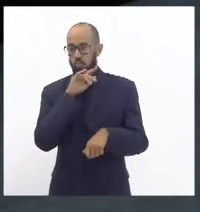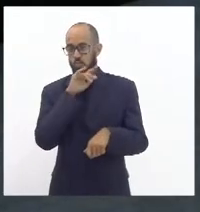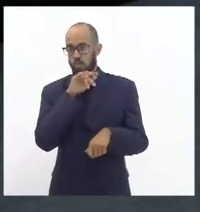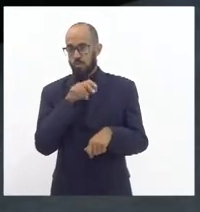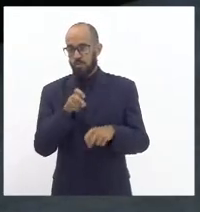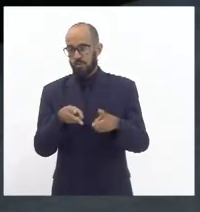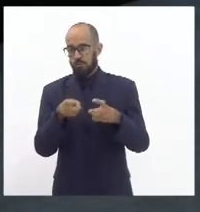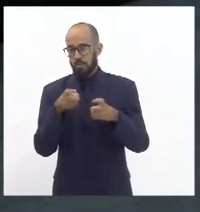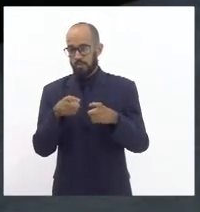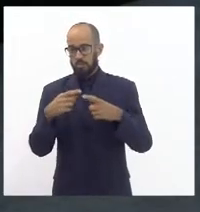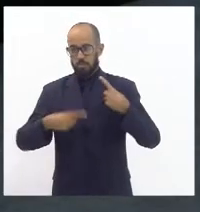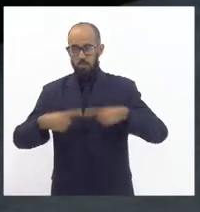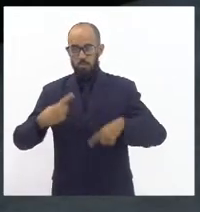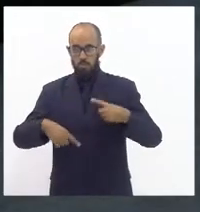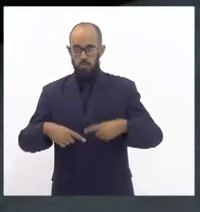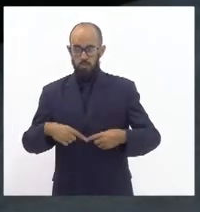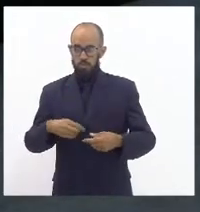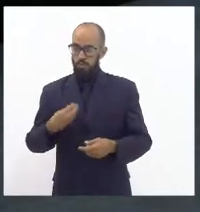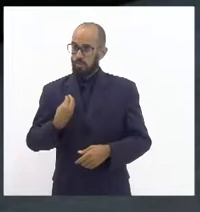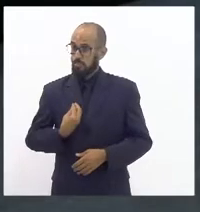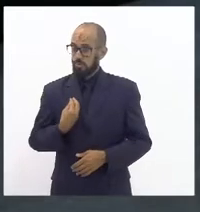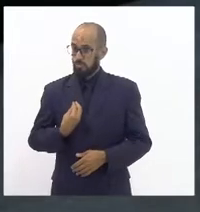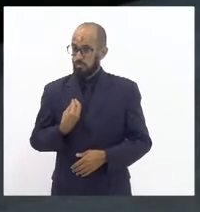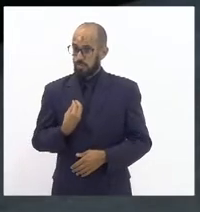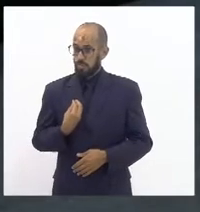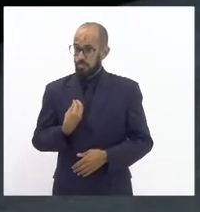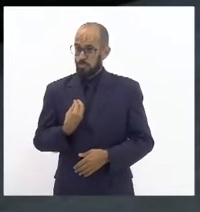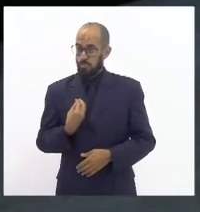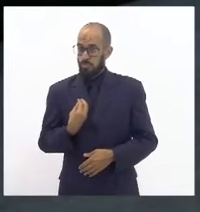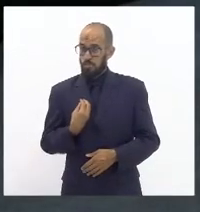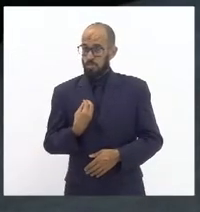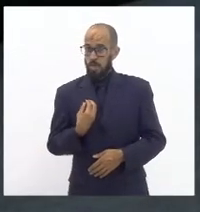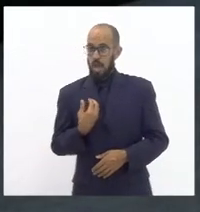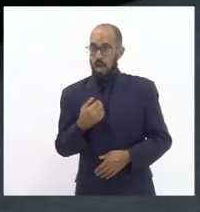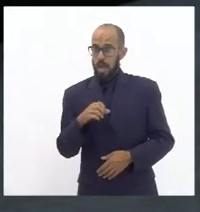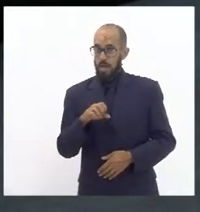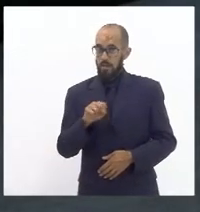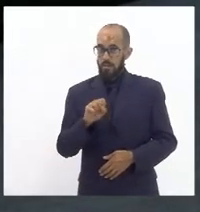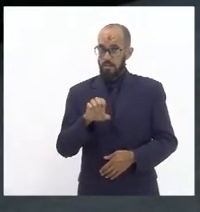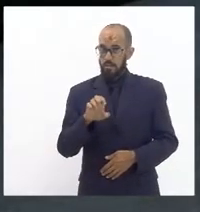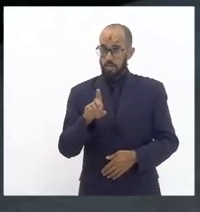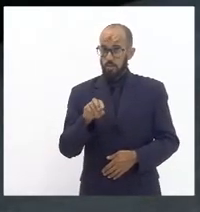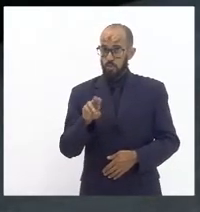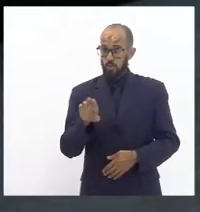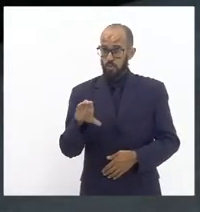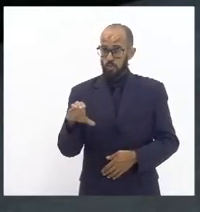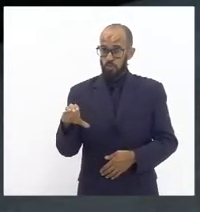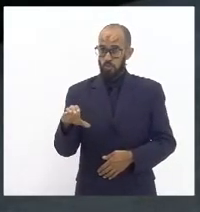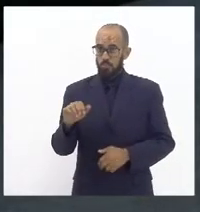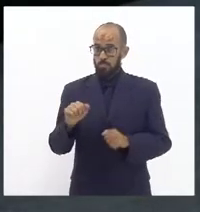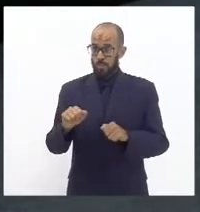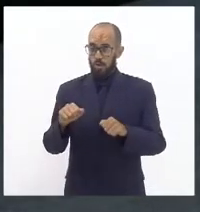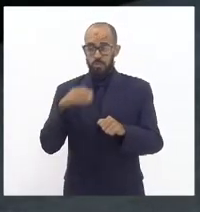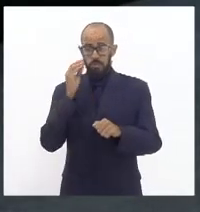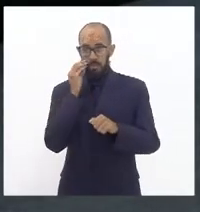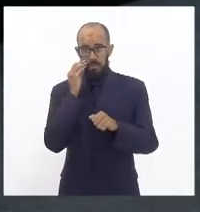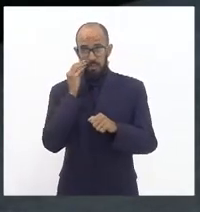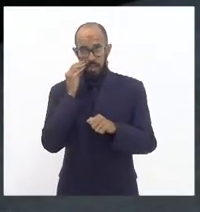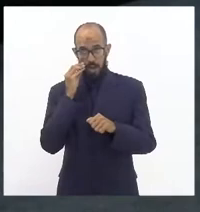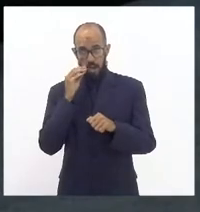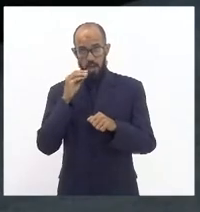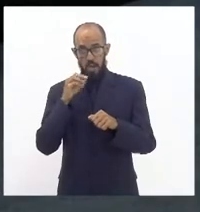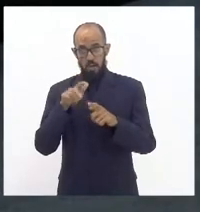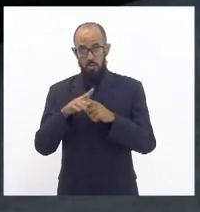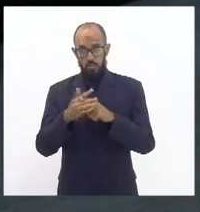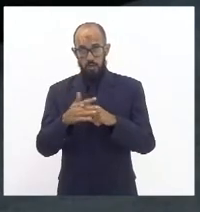deu uma política de fato consumado Porque mesmo que a porque a SEDUC e para desfazer a bagunça que foi o início do ano letivo que até